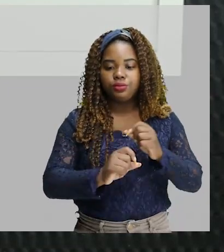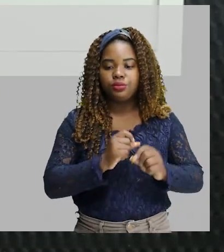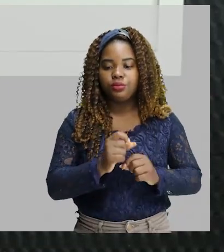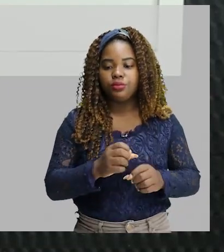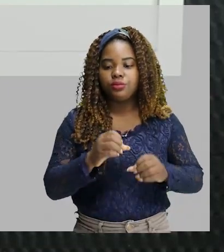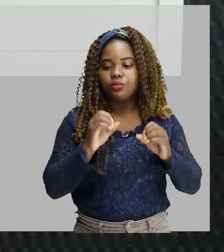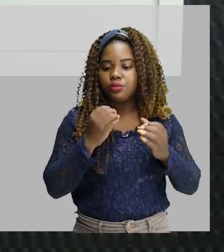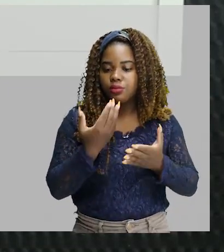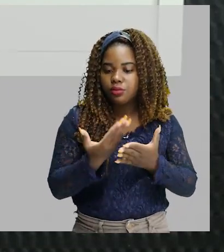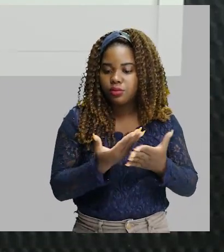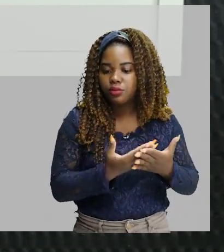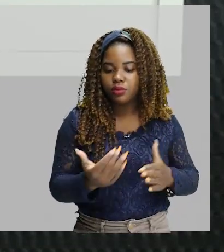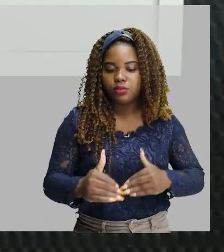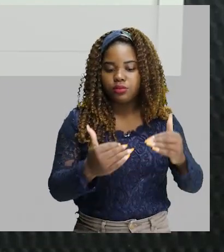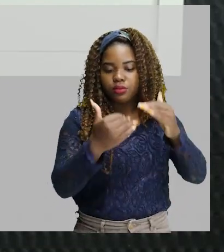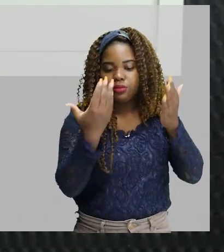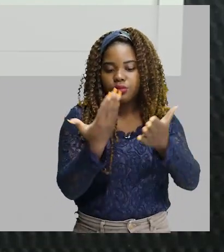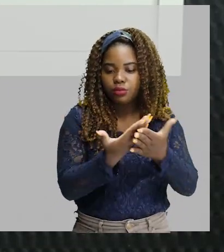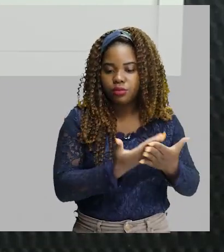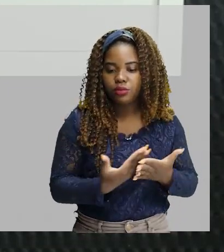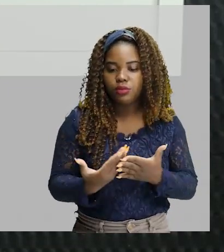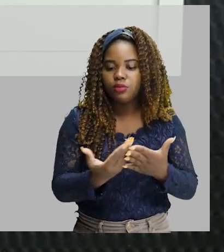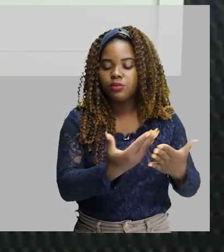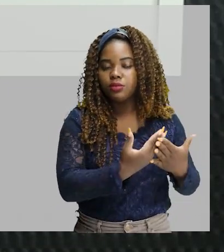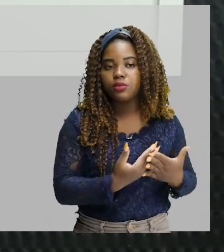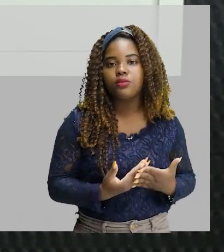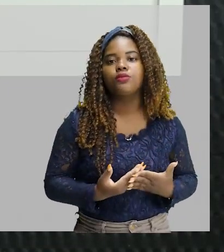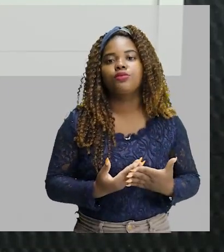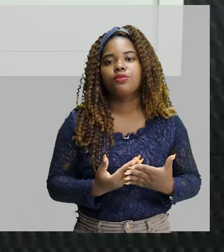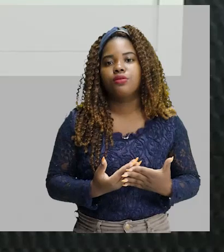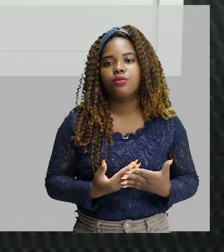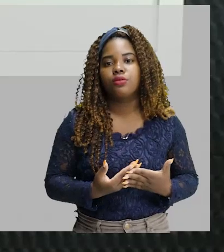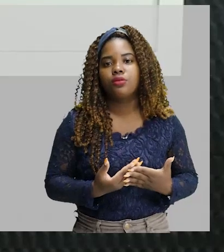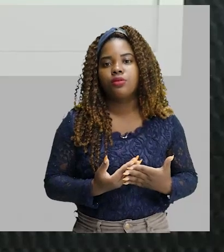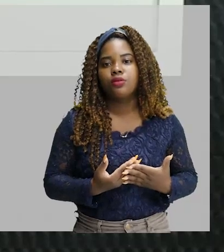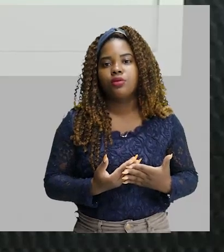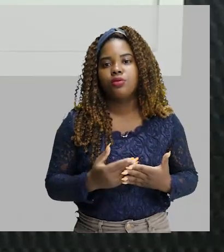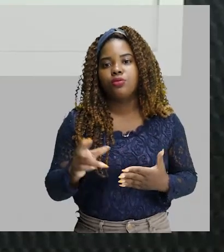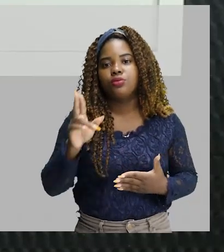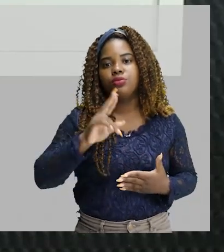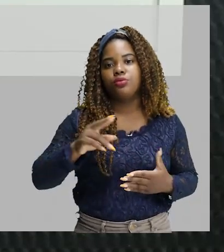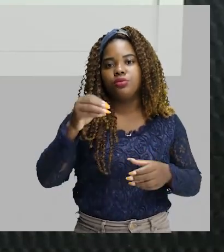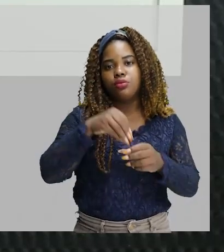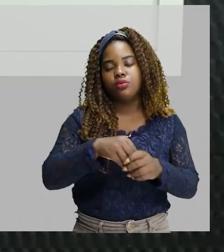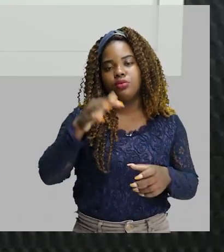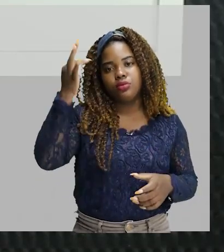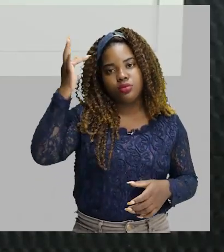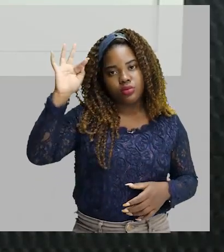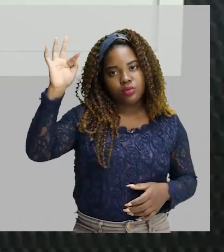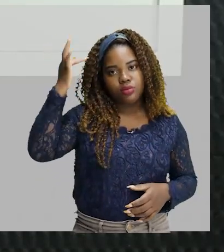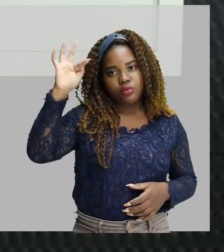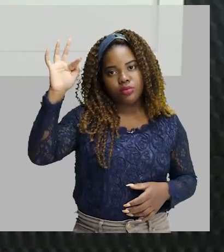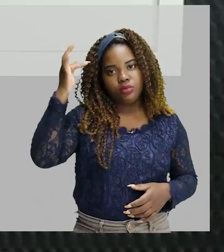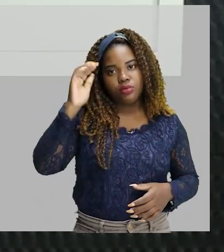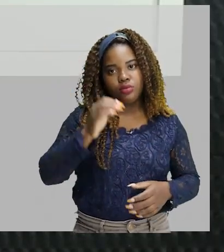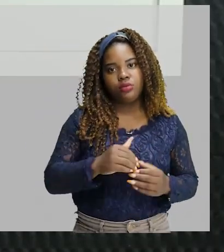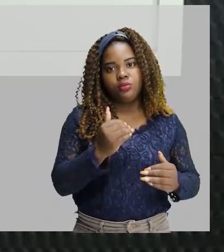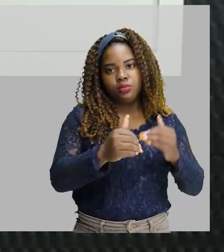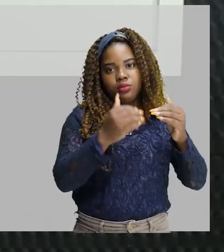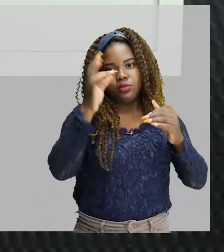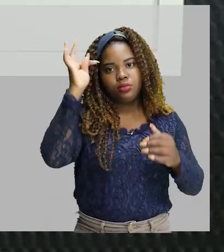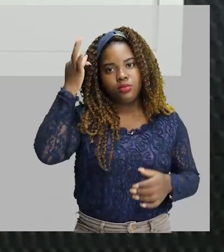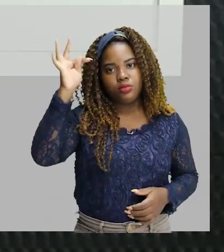escolas que foram, né, claro, utilizadas dentro da filosofia para desenvolver